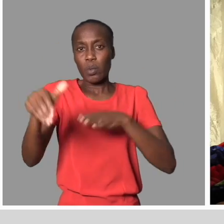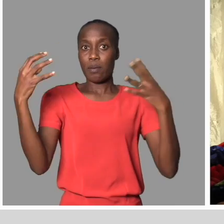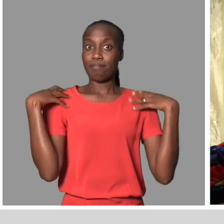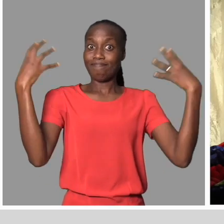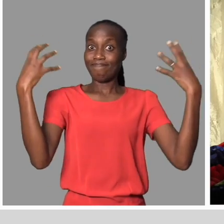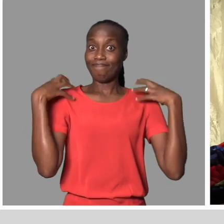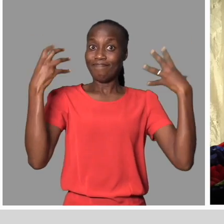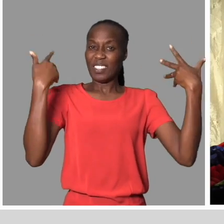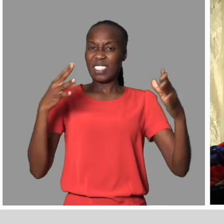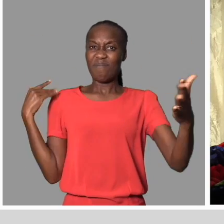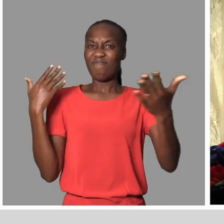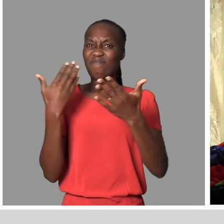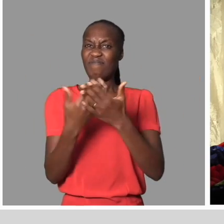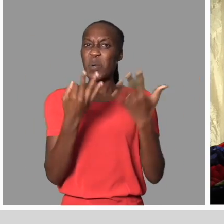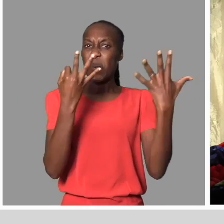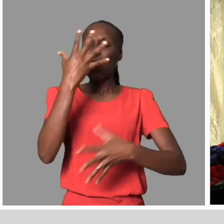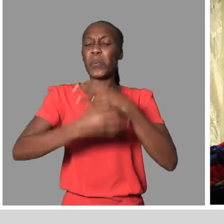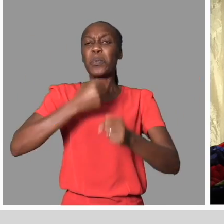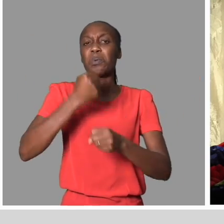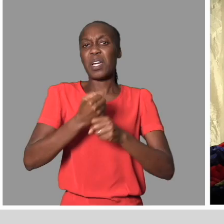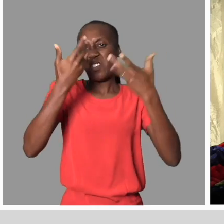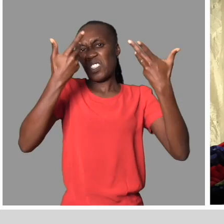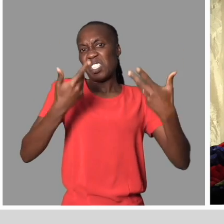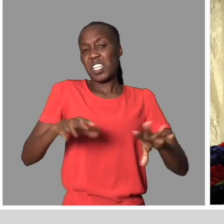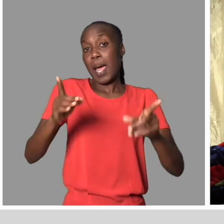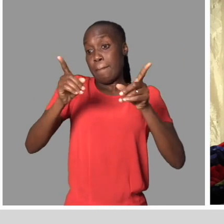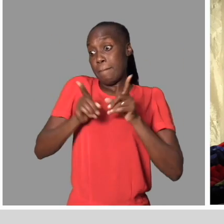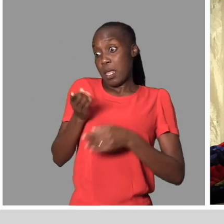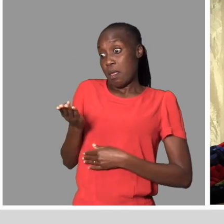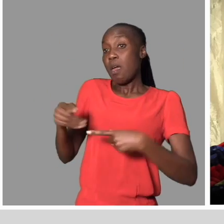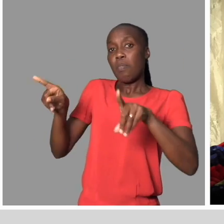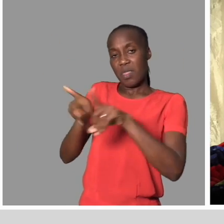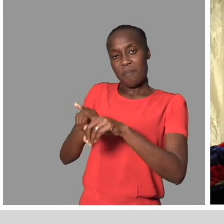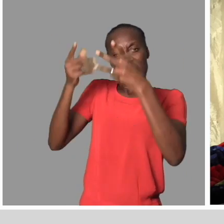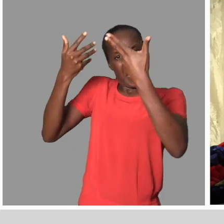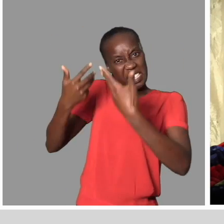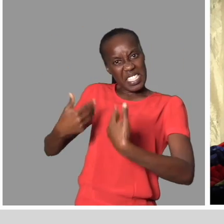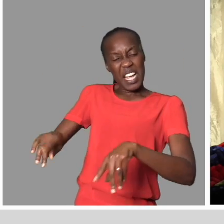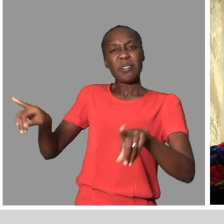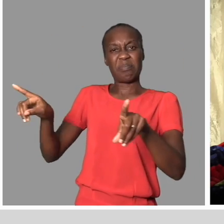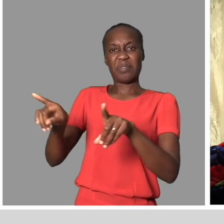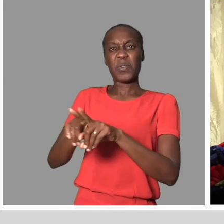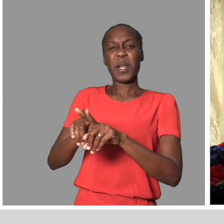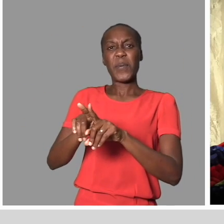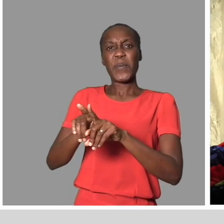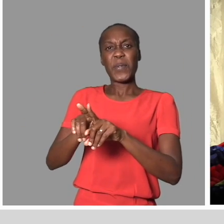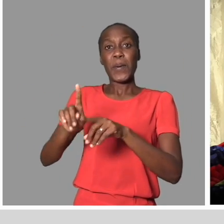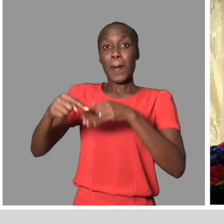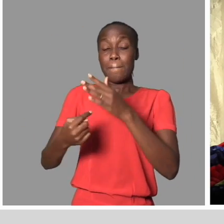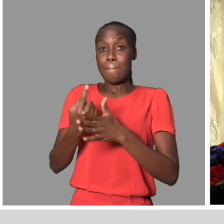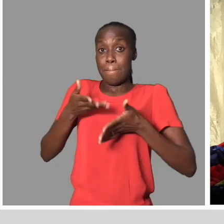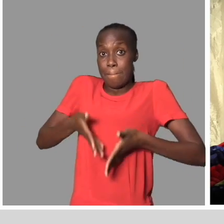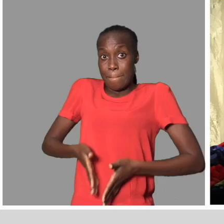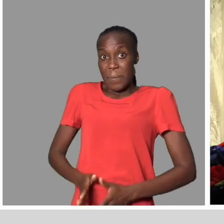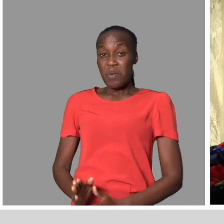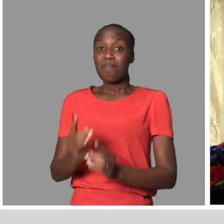fisioterapia, mas fez durante oito anos. A menina também foi a mesma história. Quando